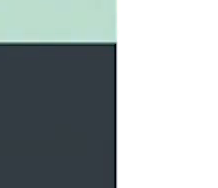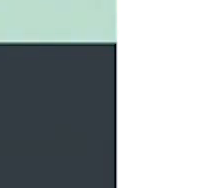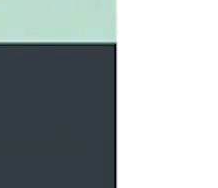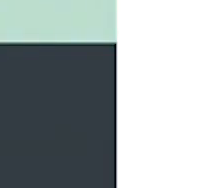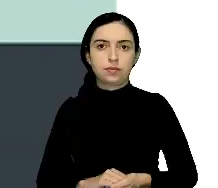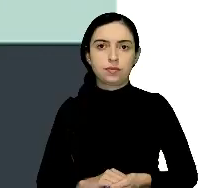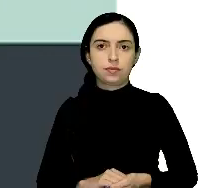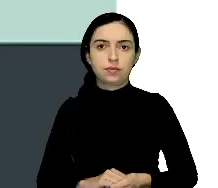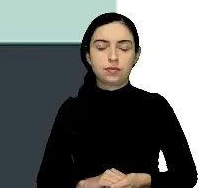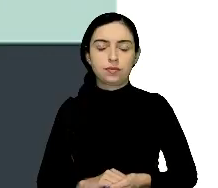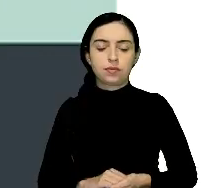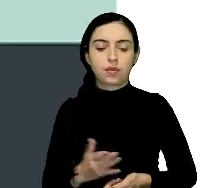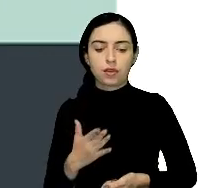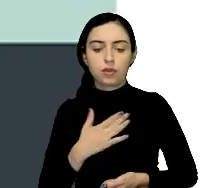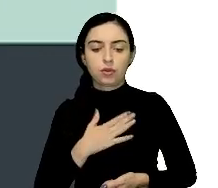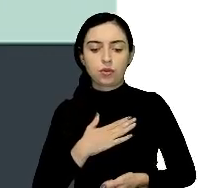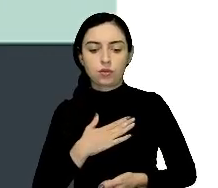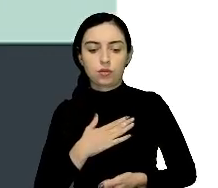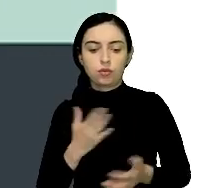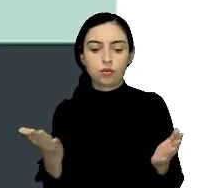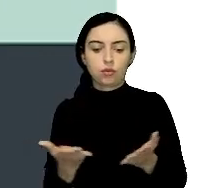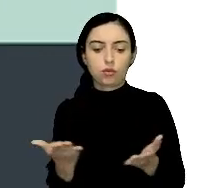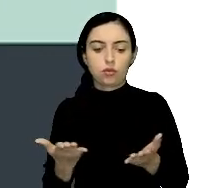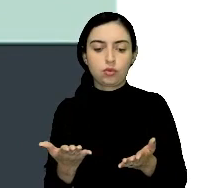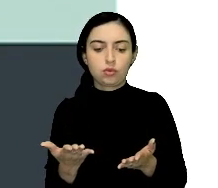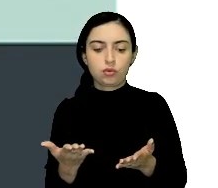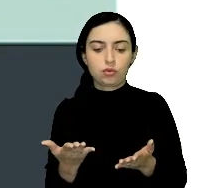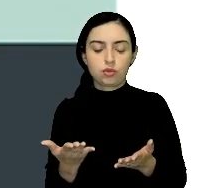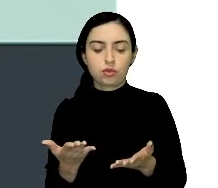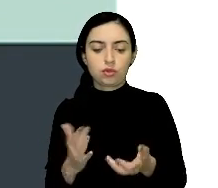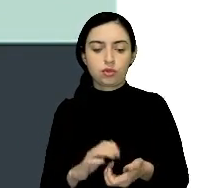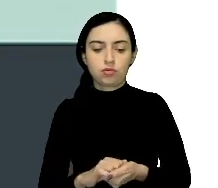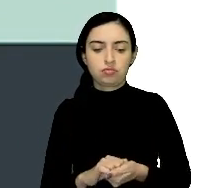E eu hoje estou